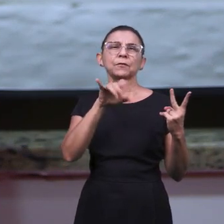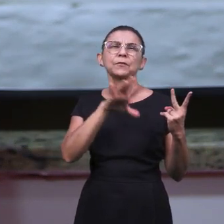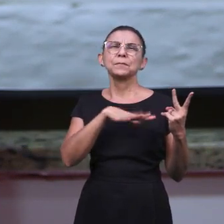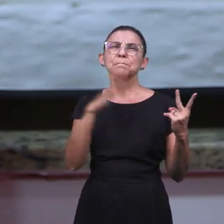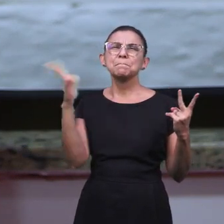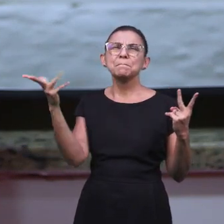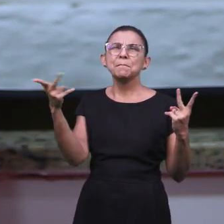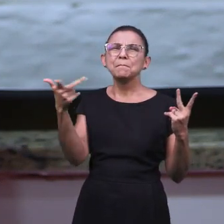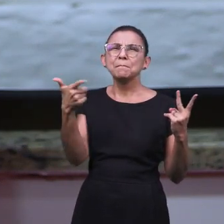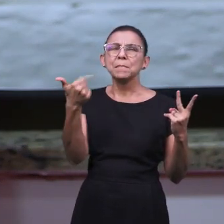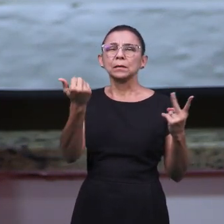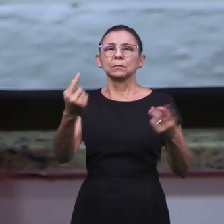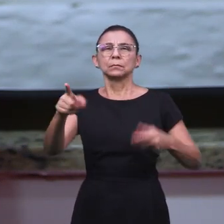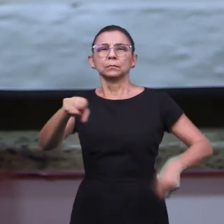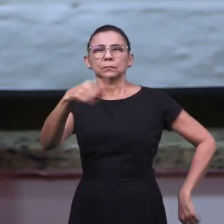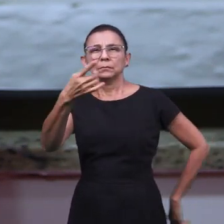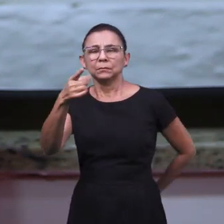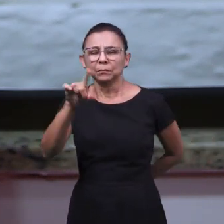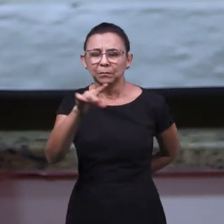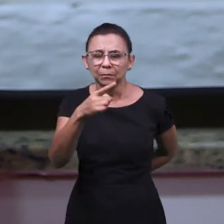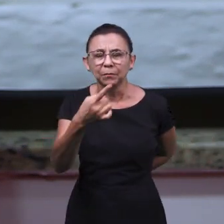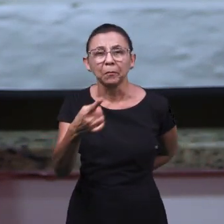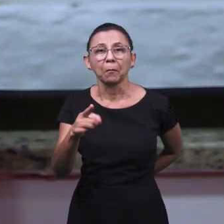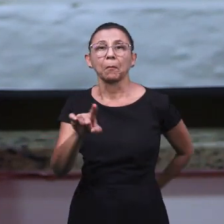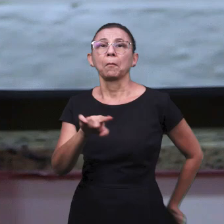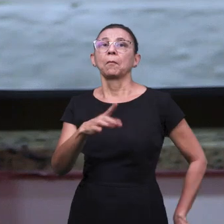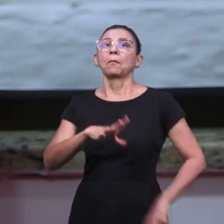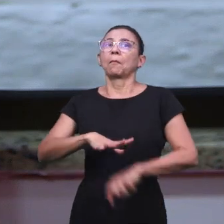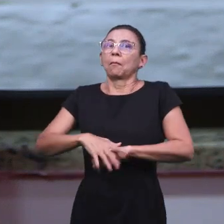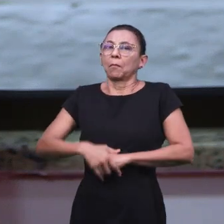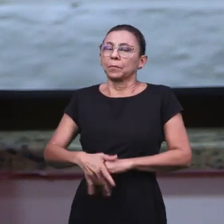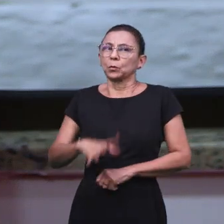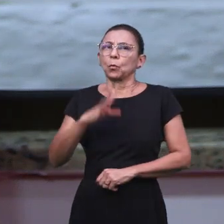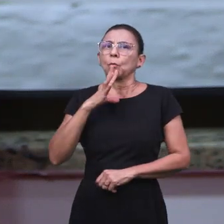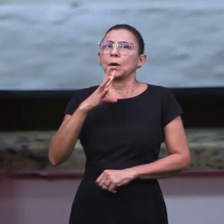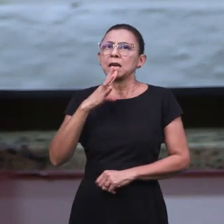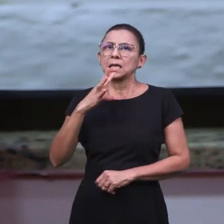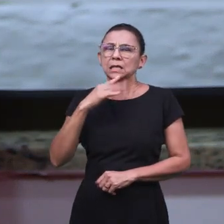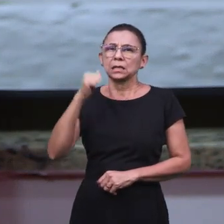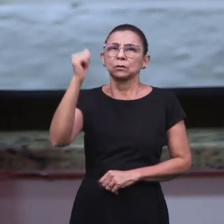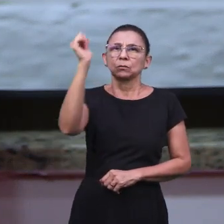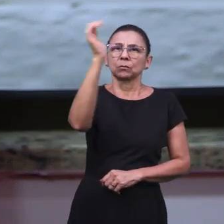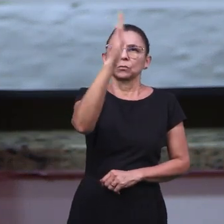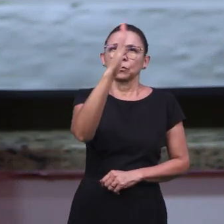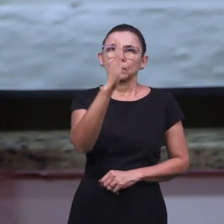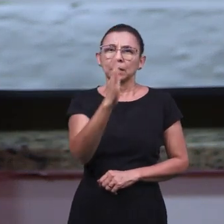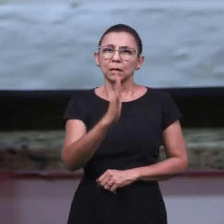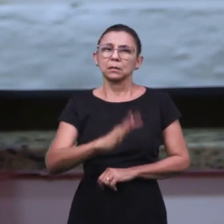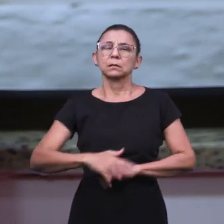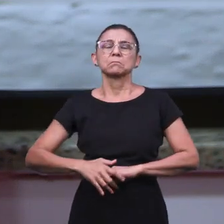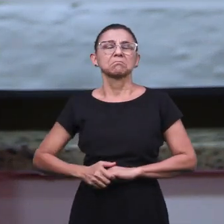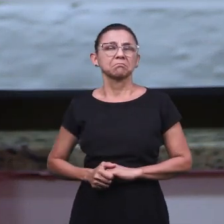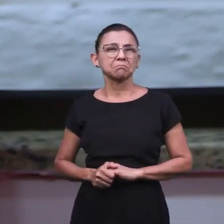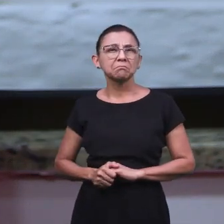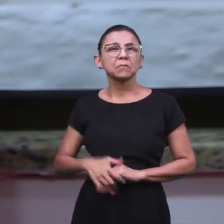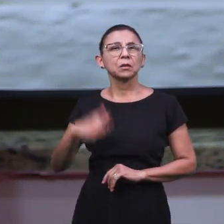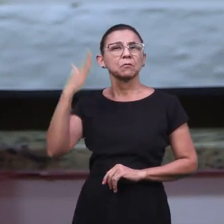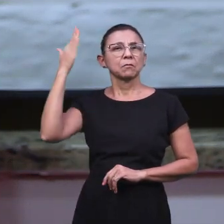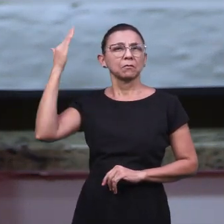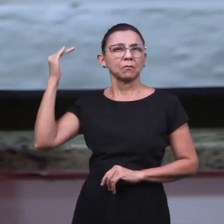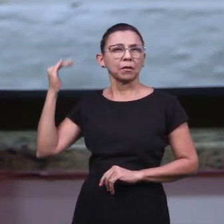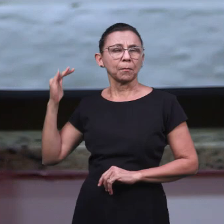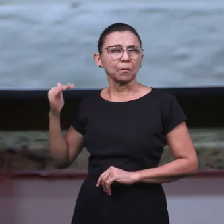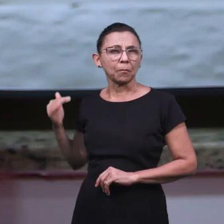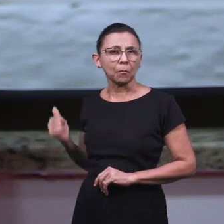magnífico regente de orquestra, bem conhecido no Brasil, regiu em vários teatros do Brasil, ele foi regente no